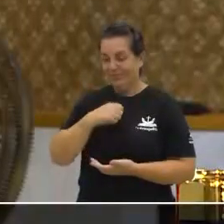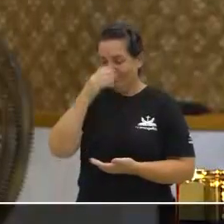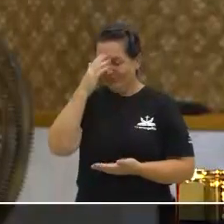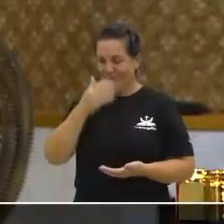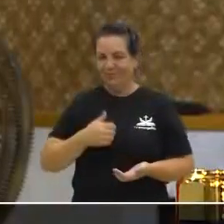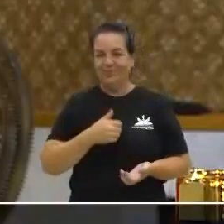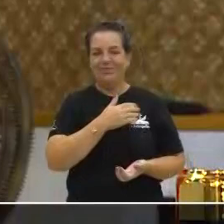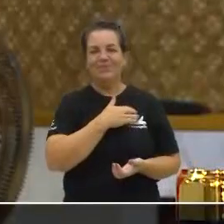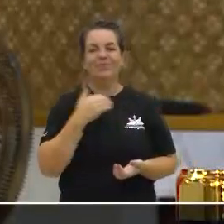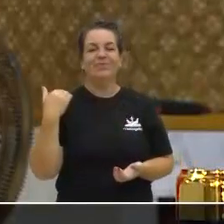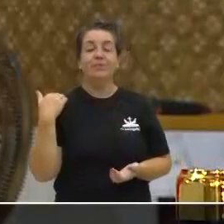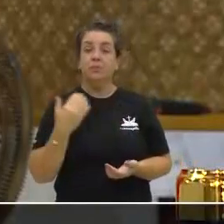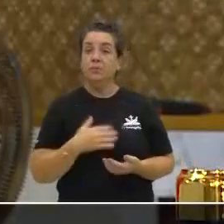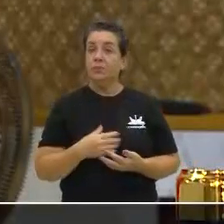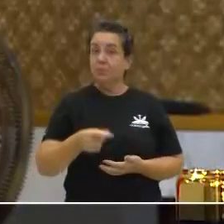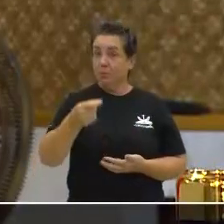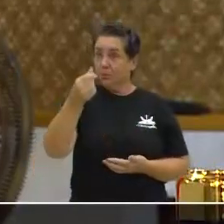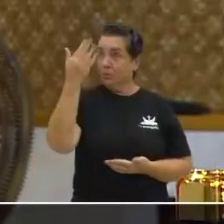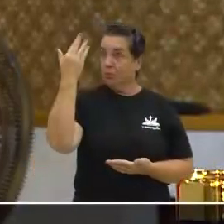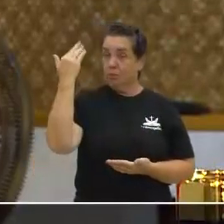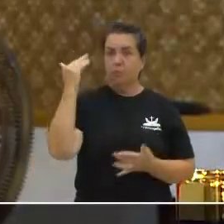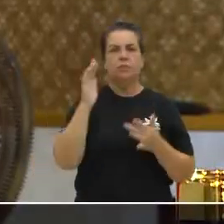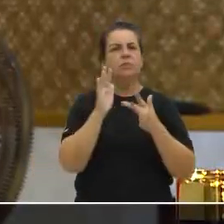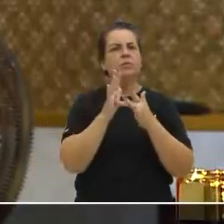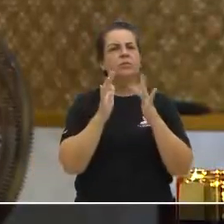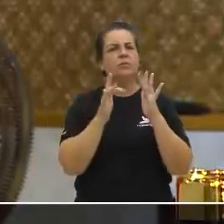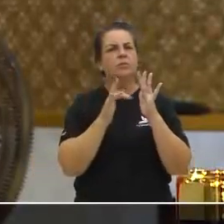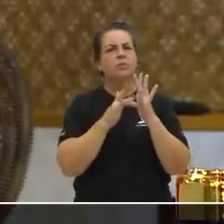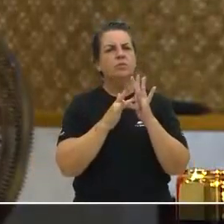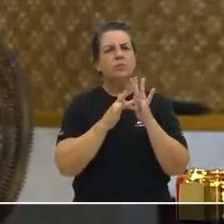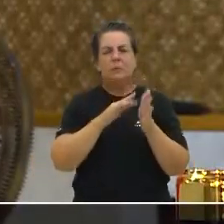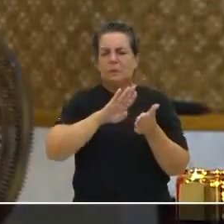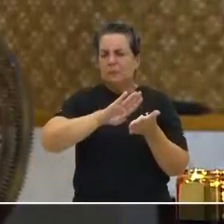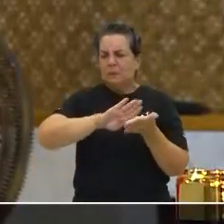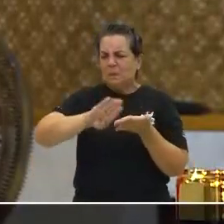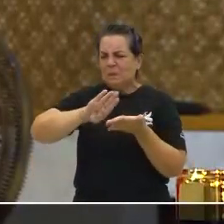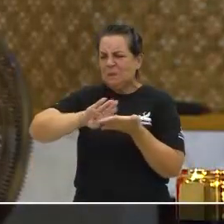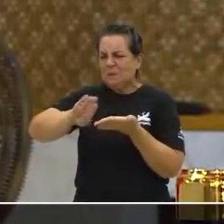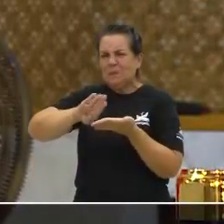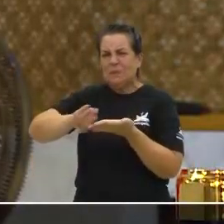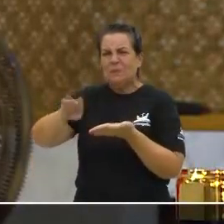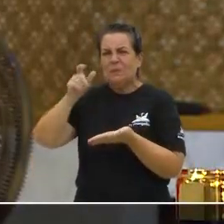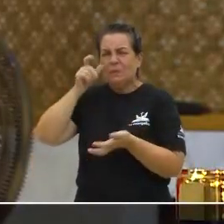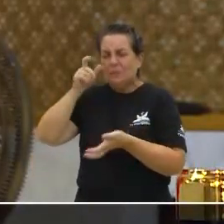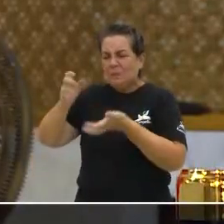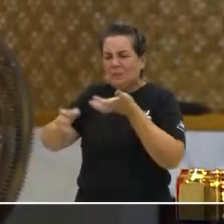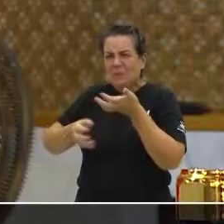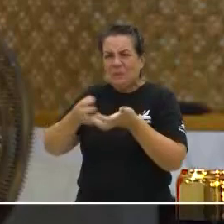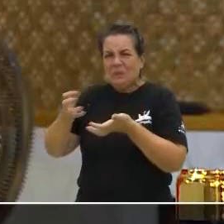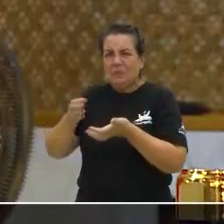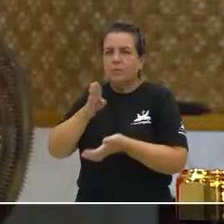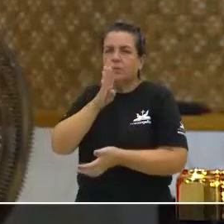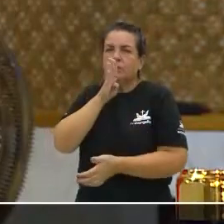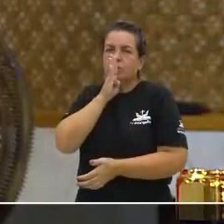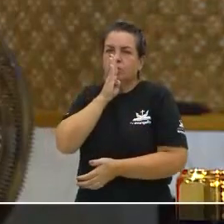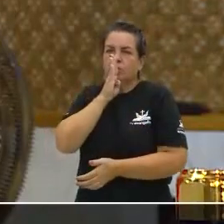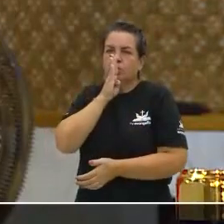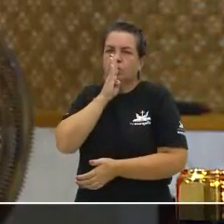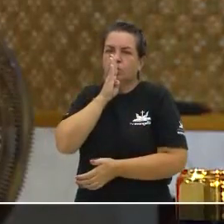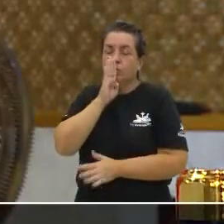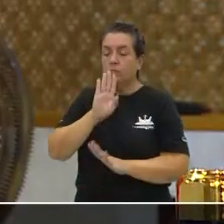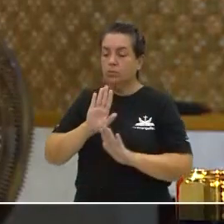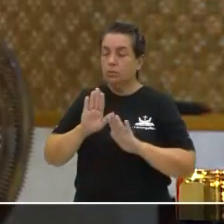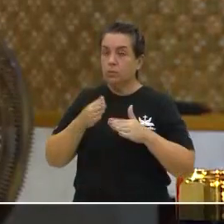Naquele tempo, Jesus estava expulsando um demônio que era mudo.